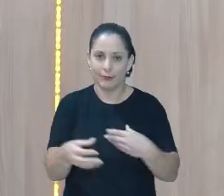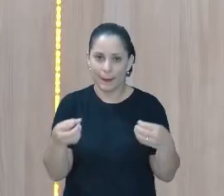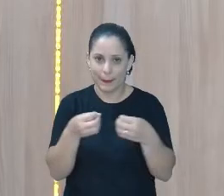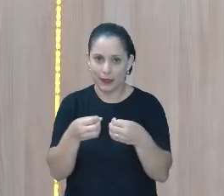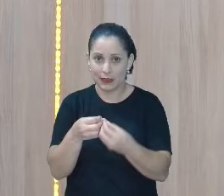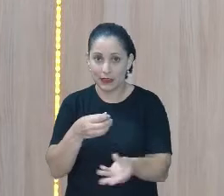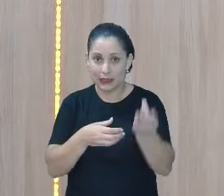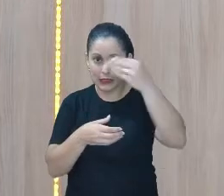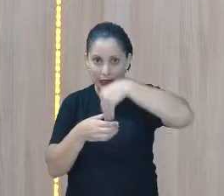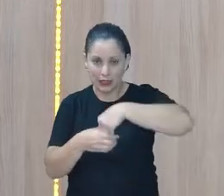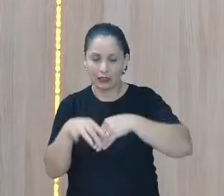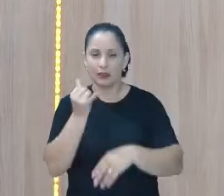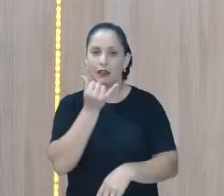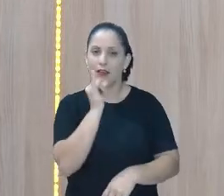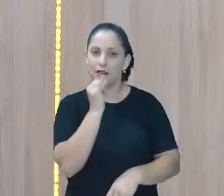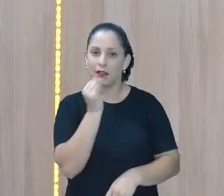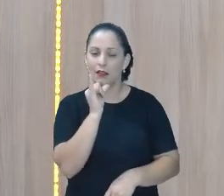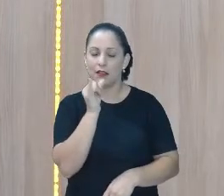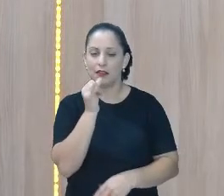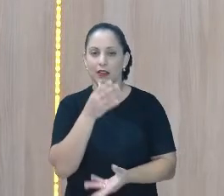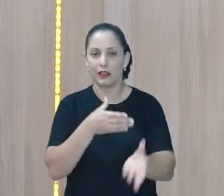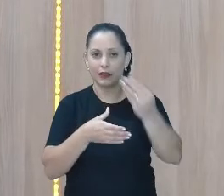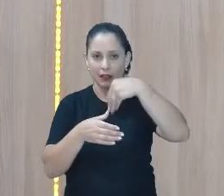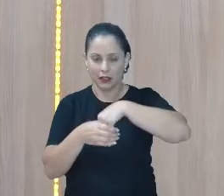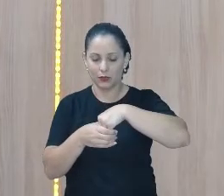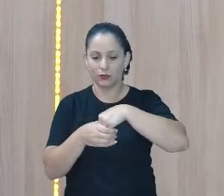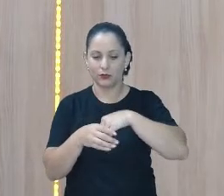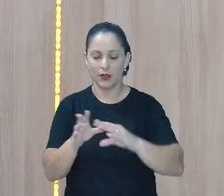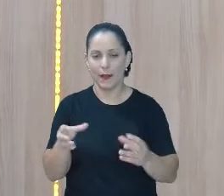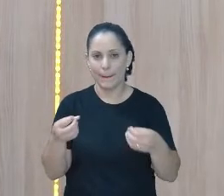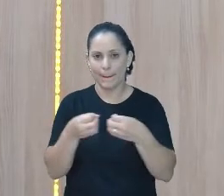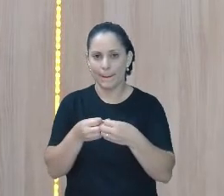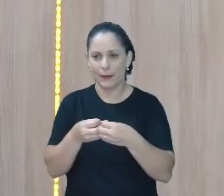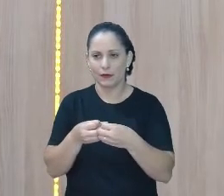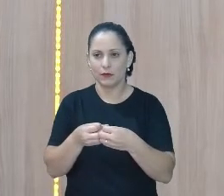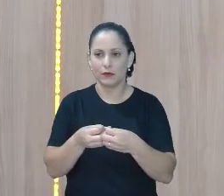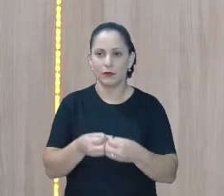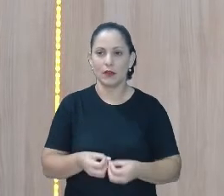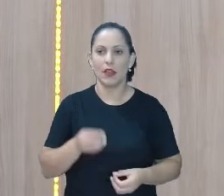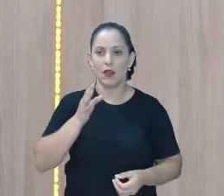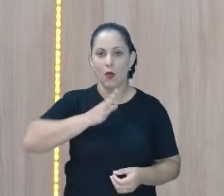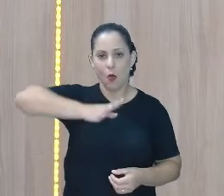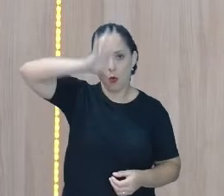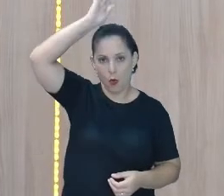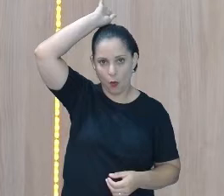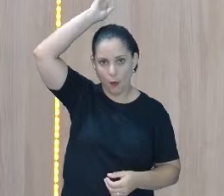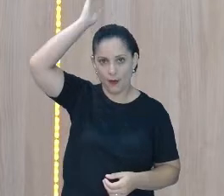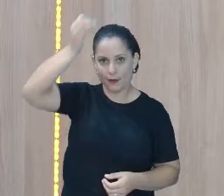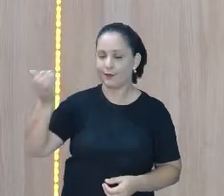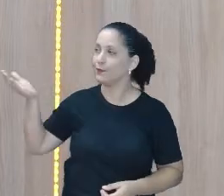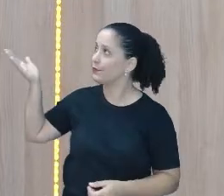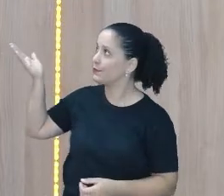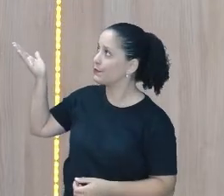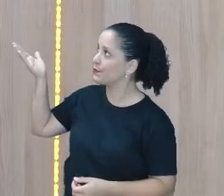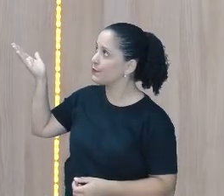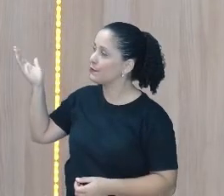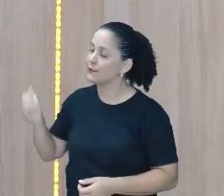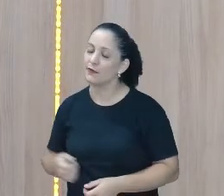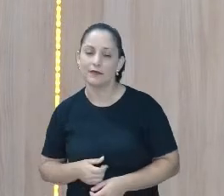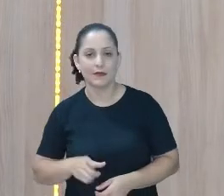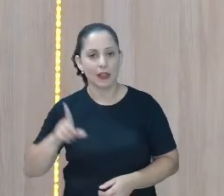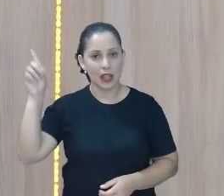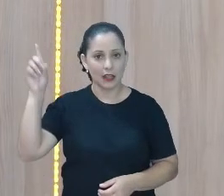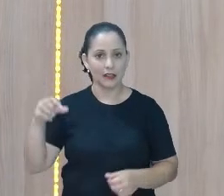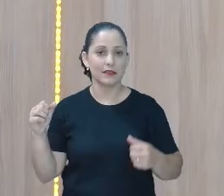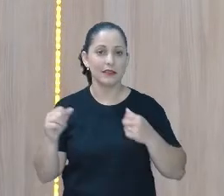da Itália, ok? Fica aqui na região da Itália, mais ou menos por aqui, ó, Roma está aqui. Então, essa cidadezinha